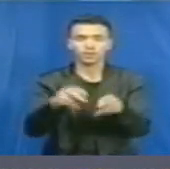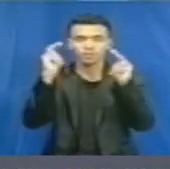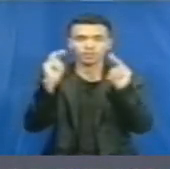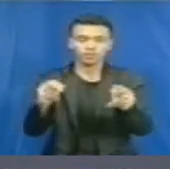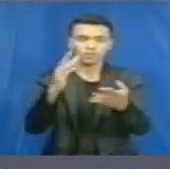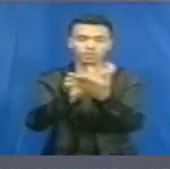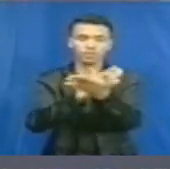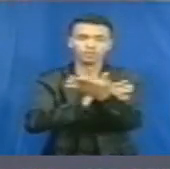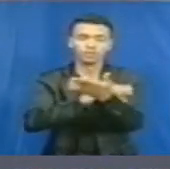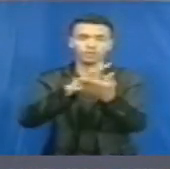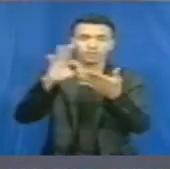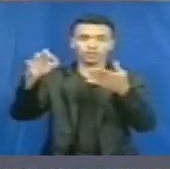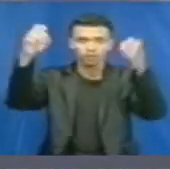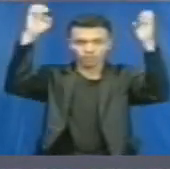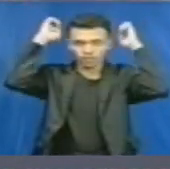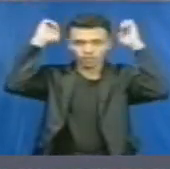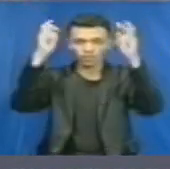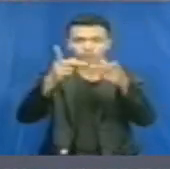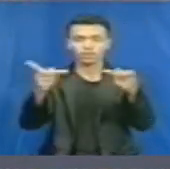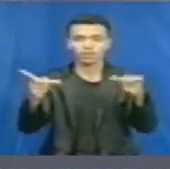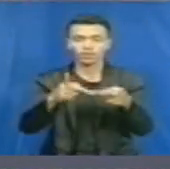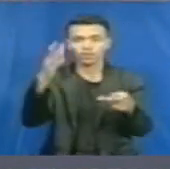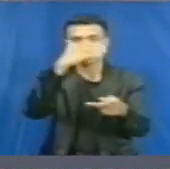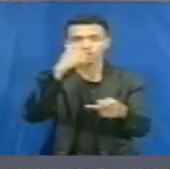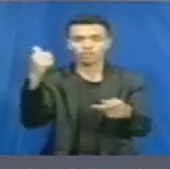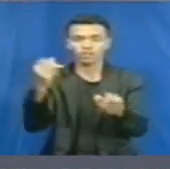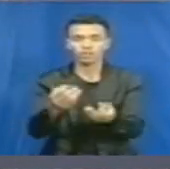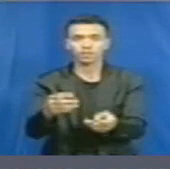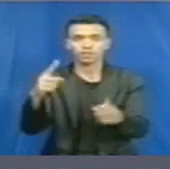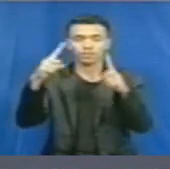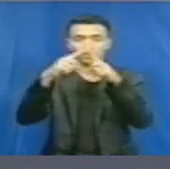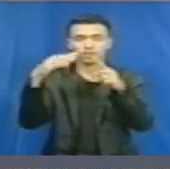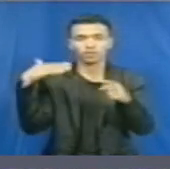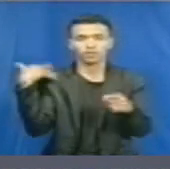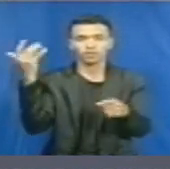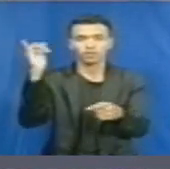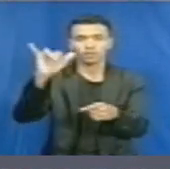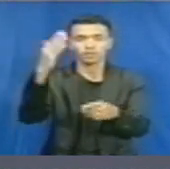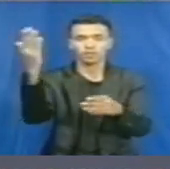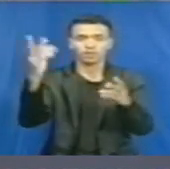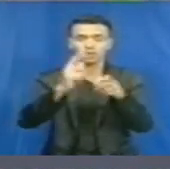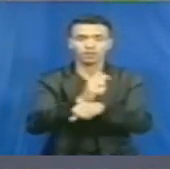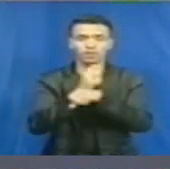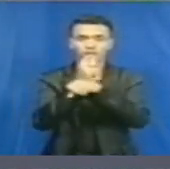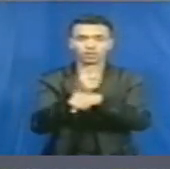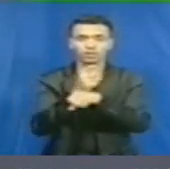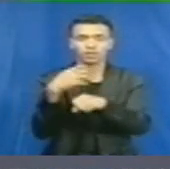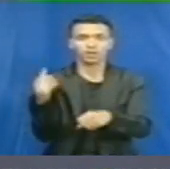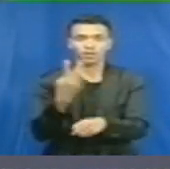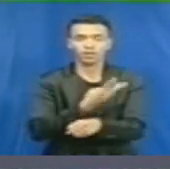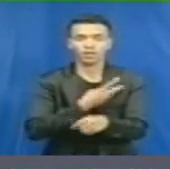promover formação na educação e turismo para o ensaio Sira e Atauru. Maquira Escola Pio Bafa Atenida,